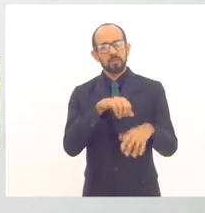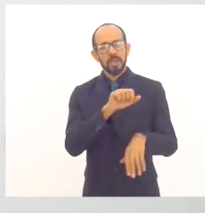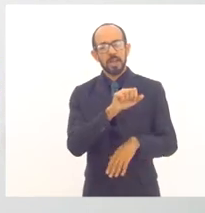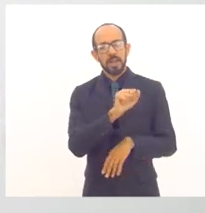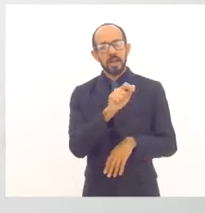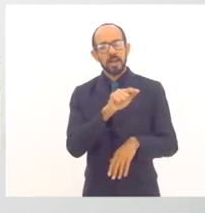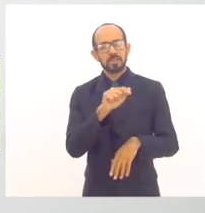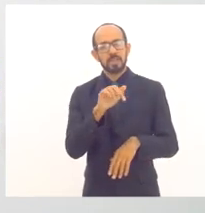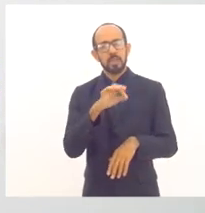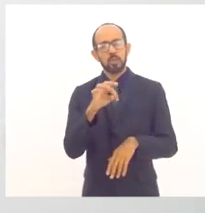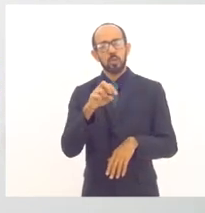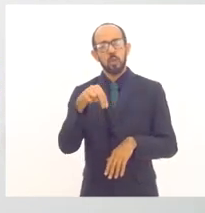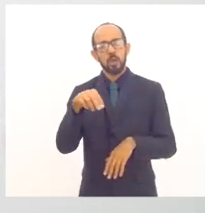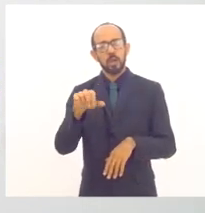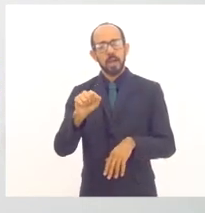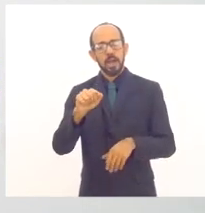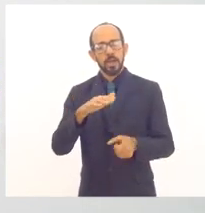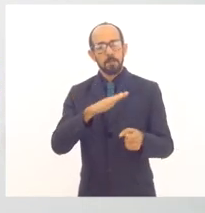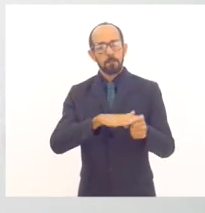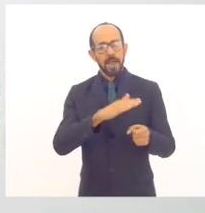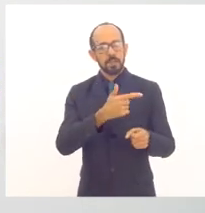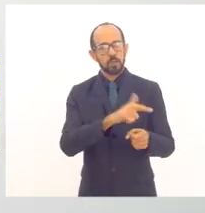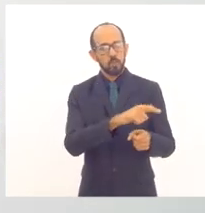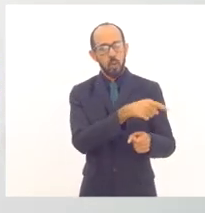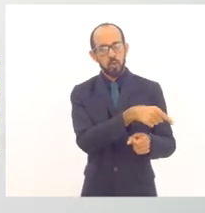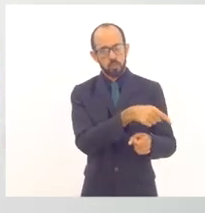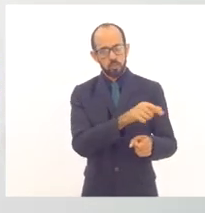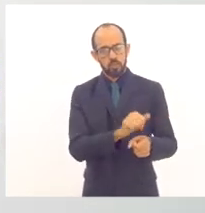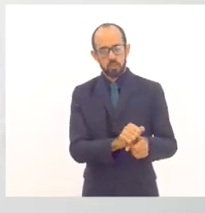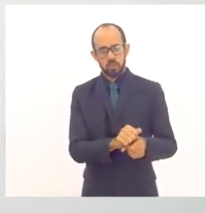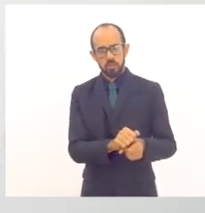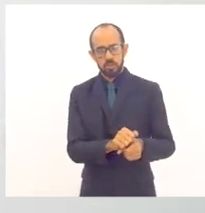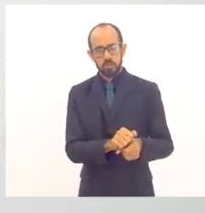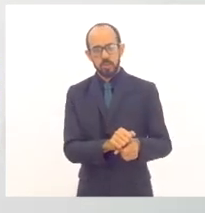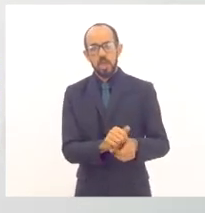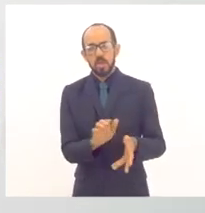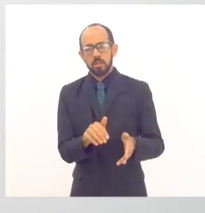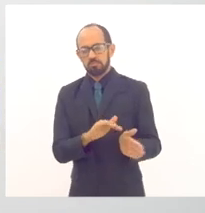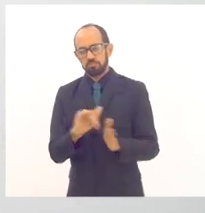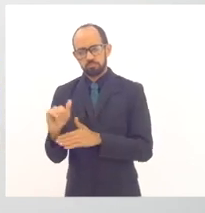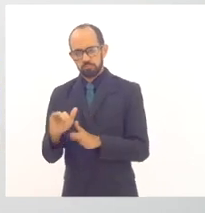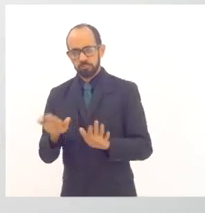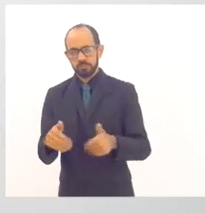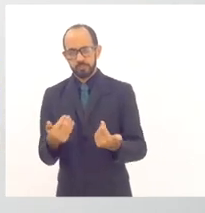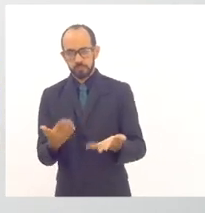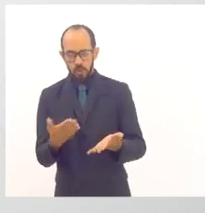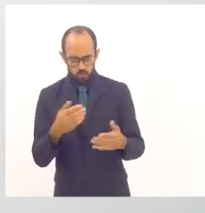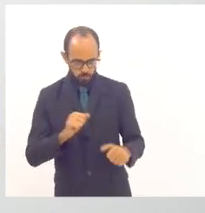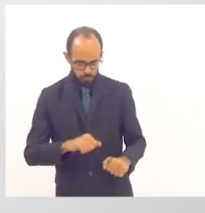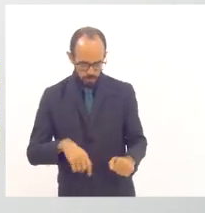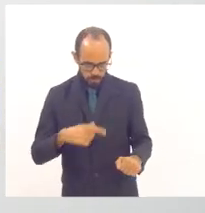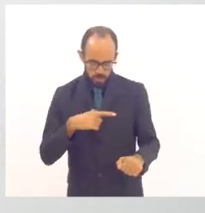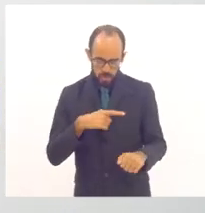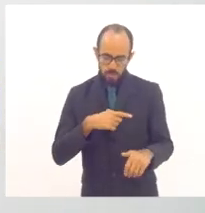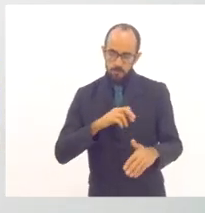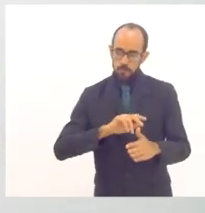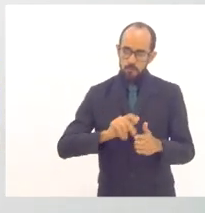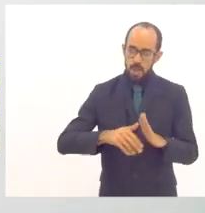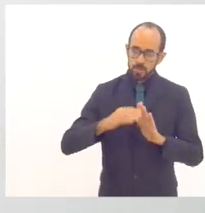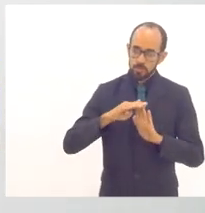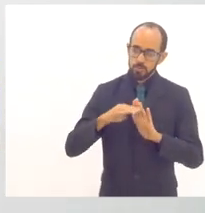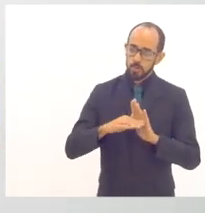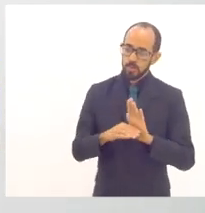aí nós temos uma descontinuidade. Nós criamos programas, inclusive a Ingrid está aqui, a nossa companheira, também